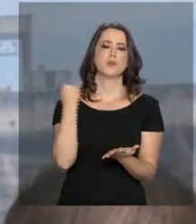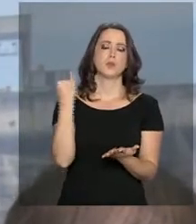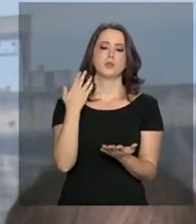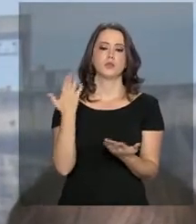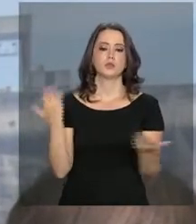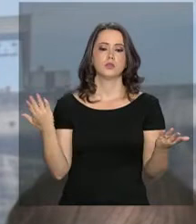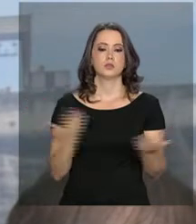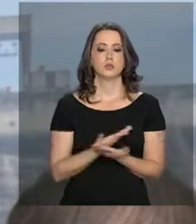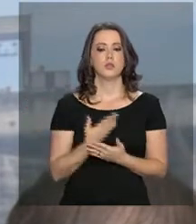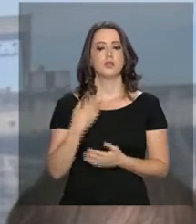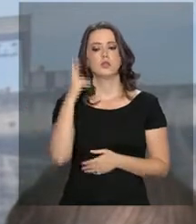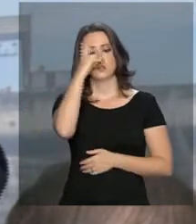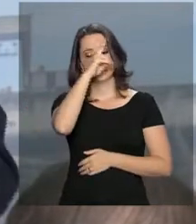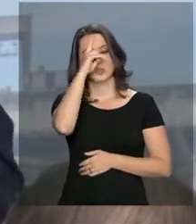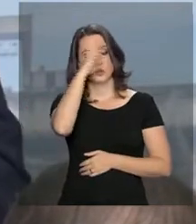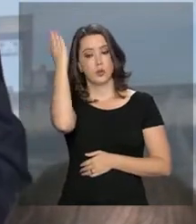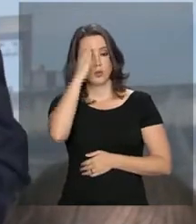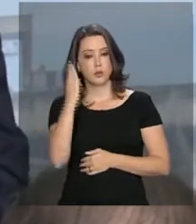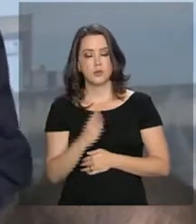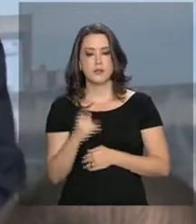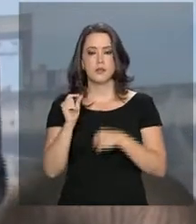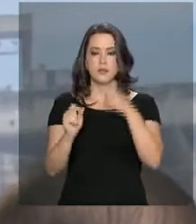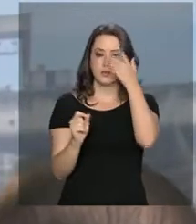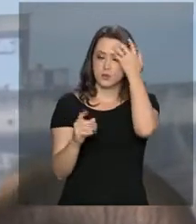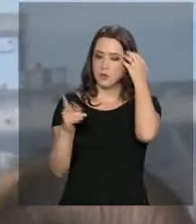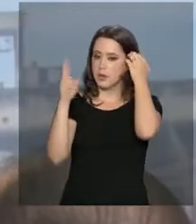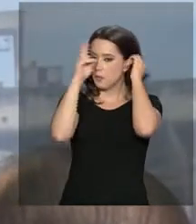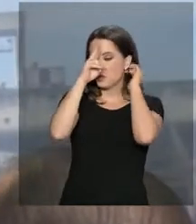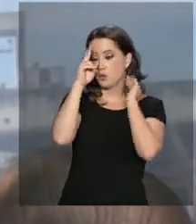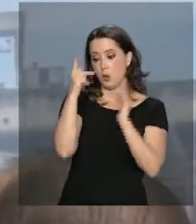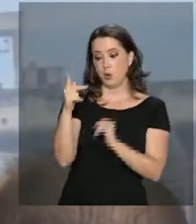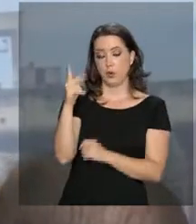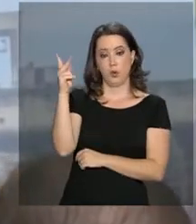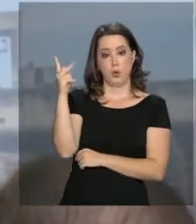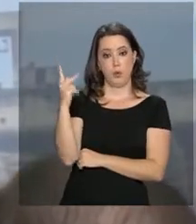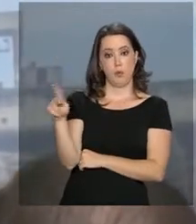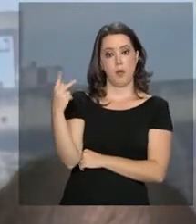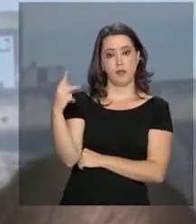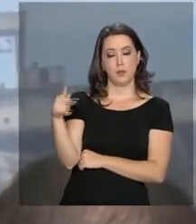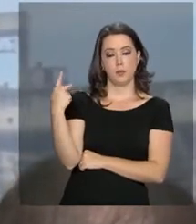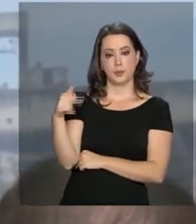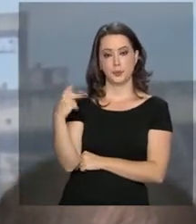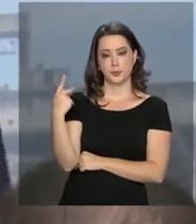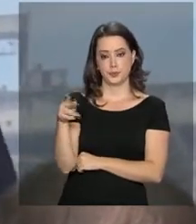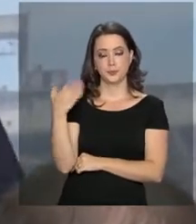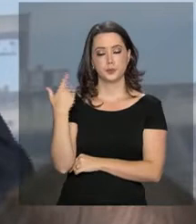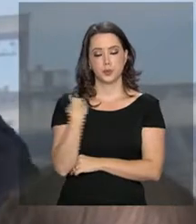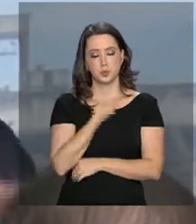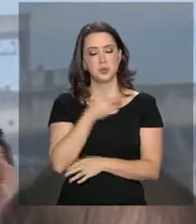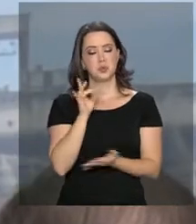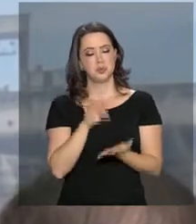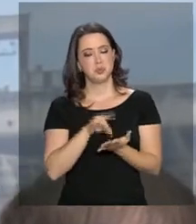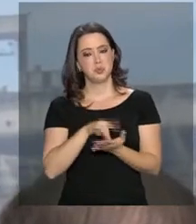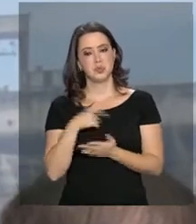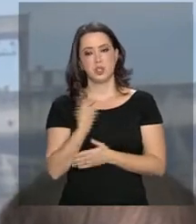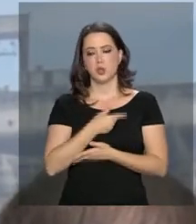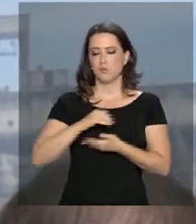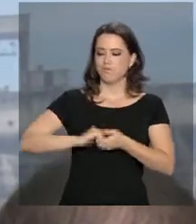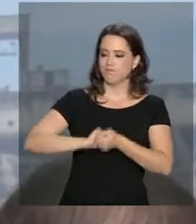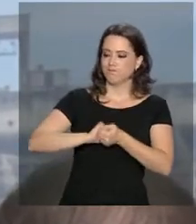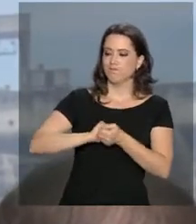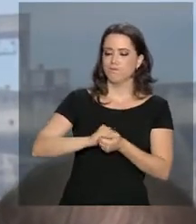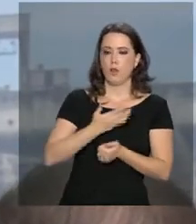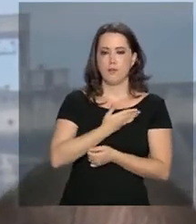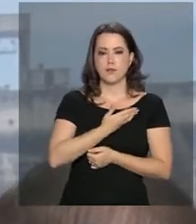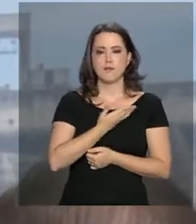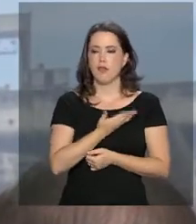entrará para a história do Brasil e para a história do Paraguai, porque, na verdade, nós já nos fraternizamos muito,